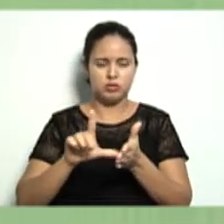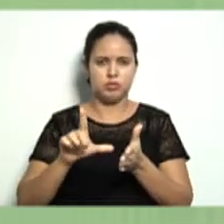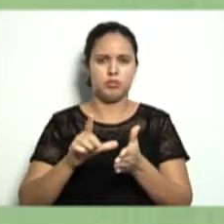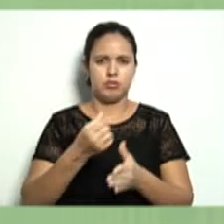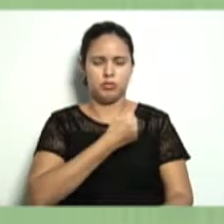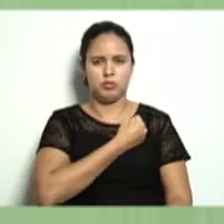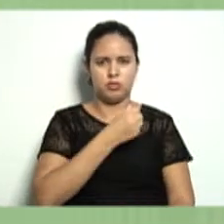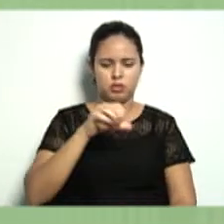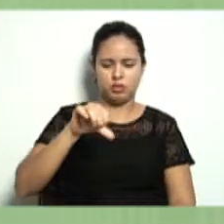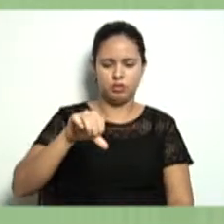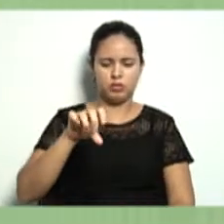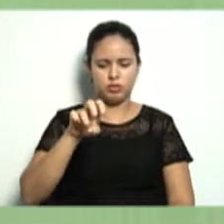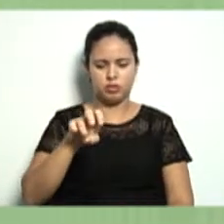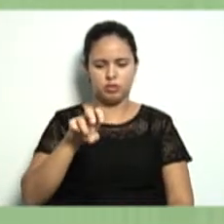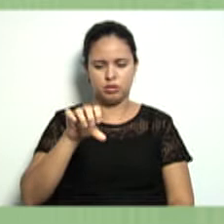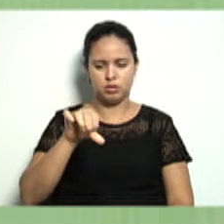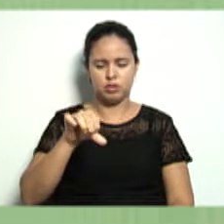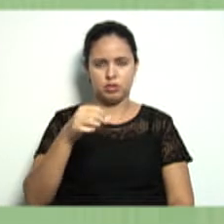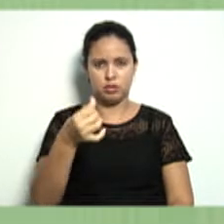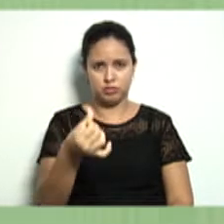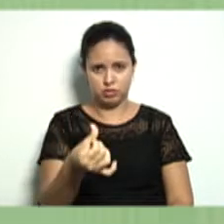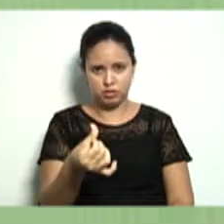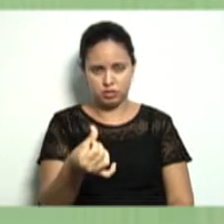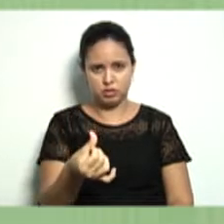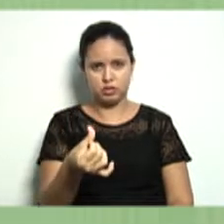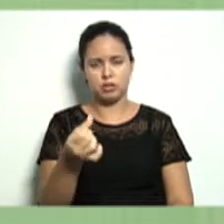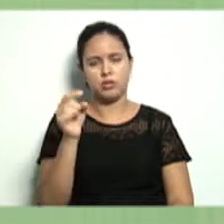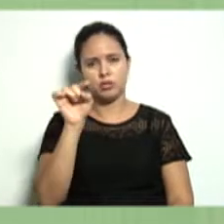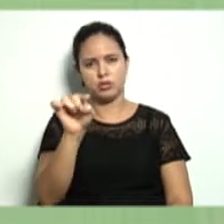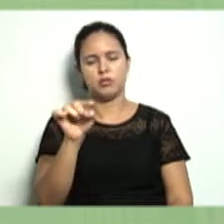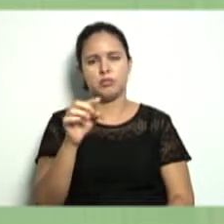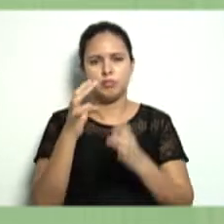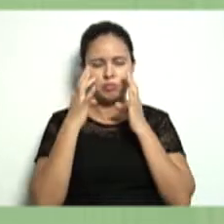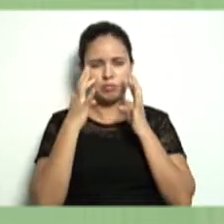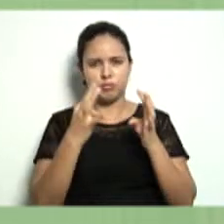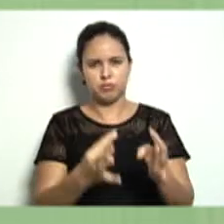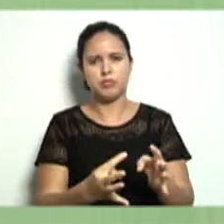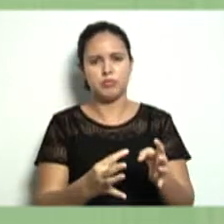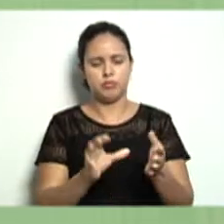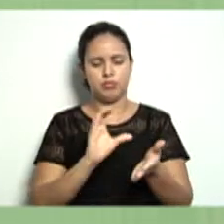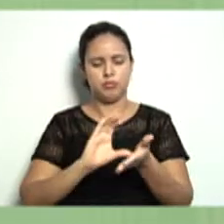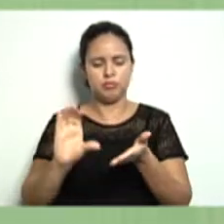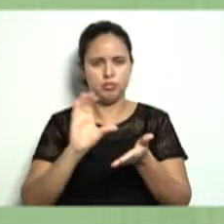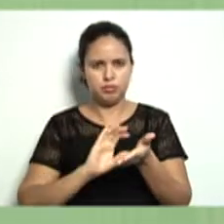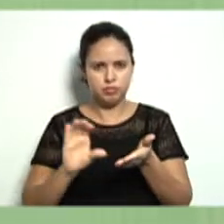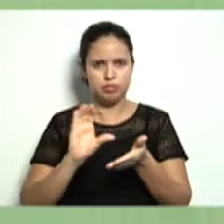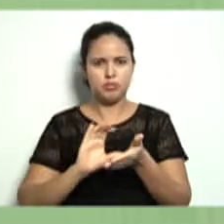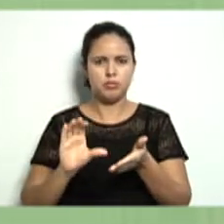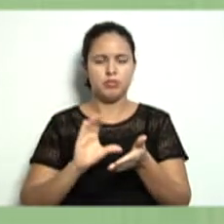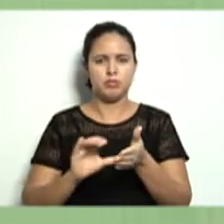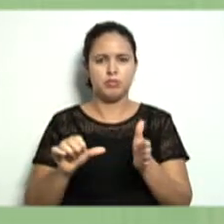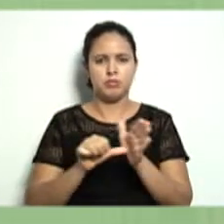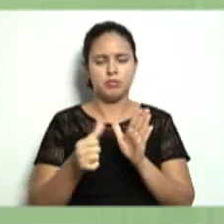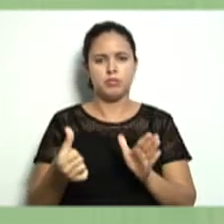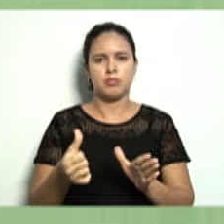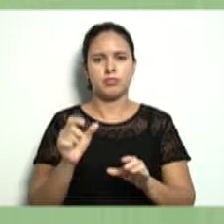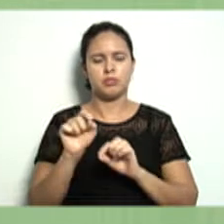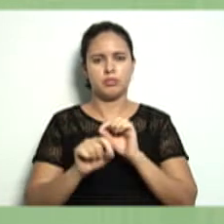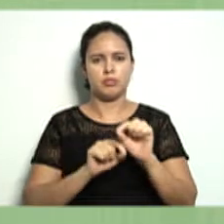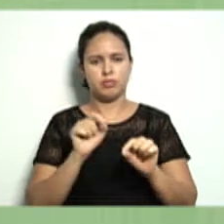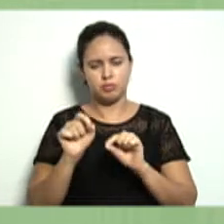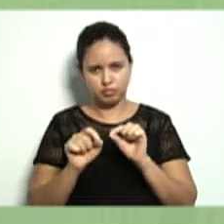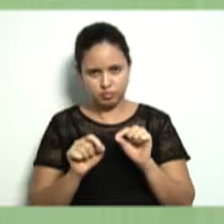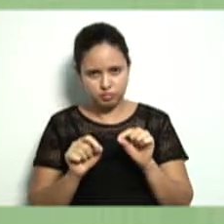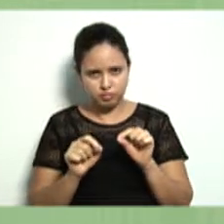95 e 96. Colocamos as páginas aqui para que vocês estejam acompanhando aí no nosso material também. Primeiro